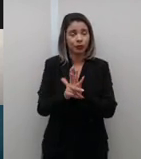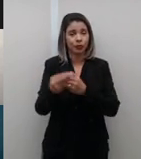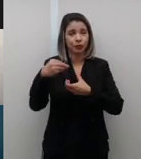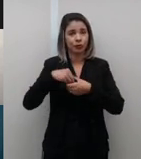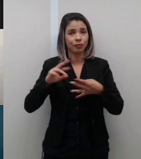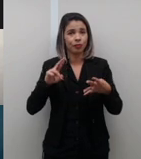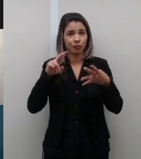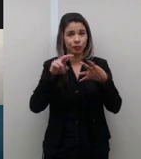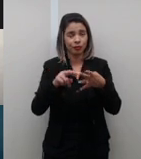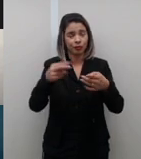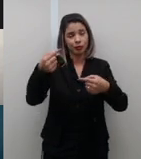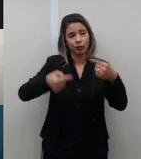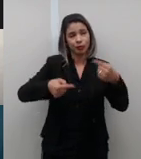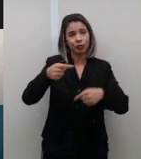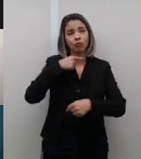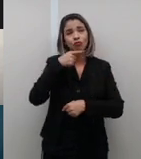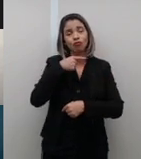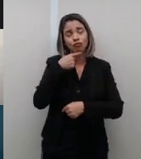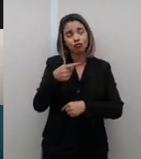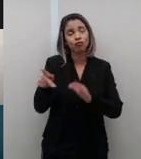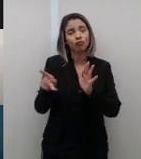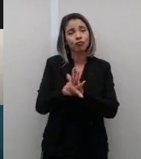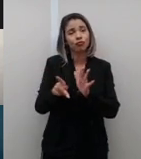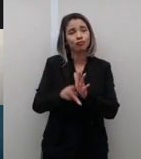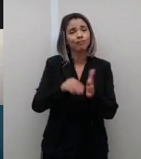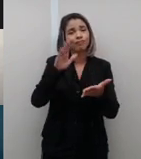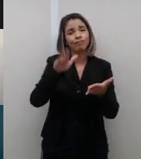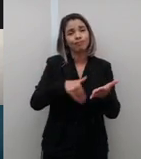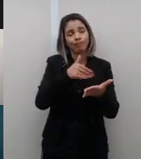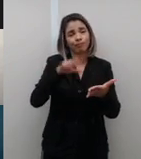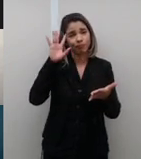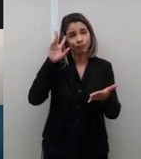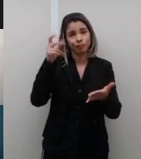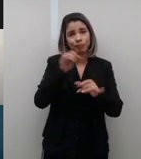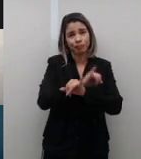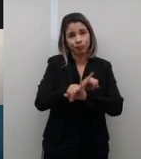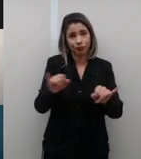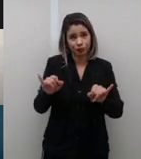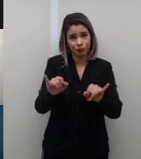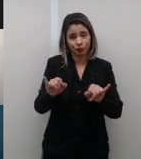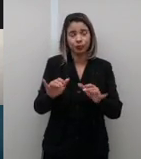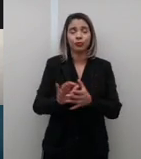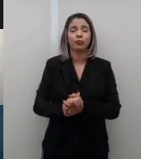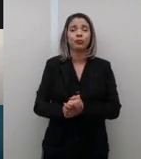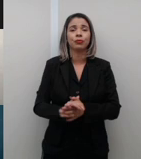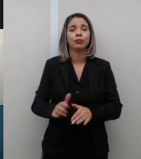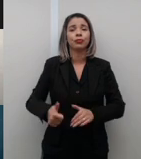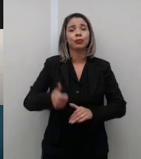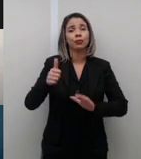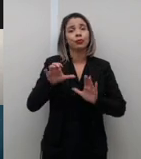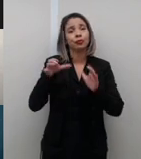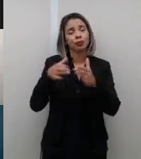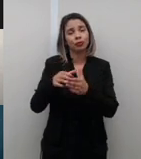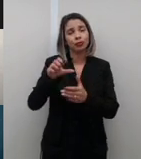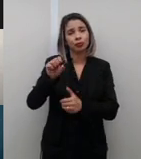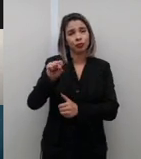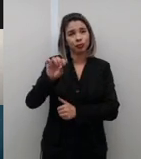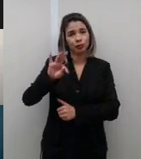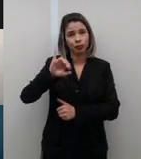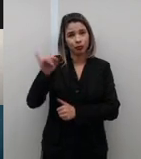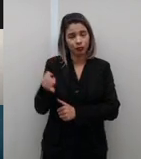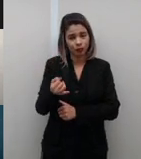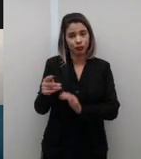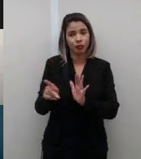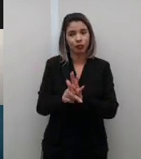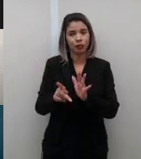da possível nulidade do deferimento. A primeira turma do STJ, no julgamento do RMS 67654